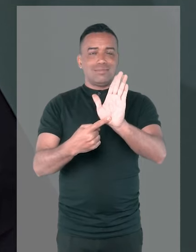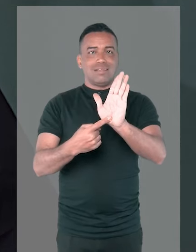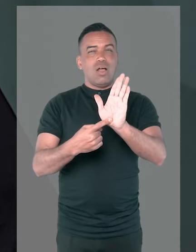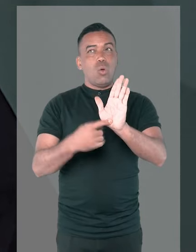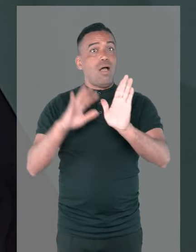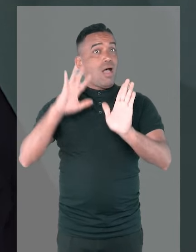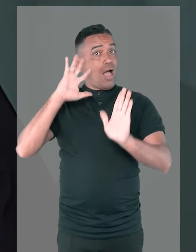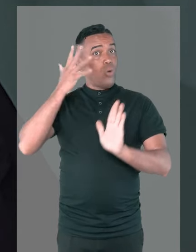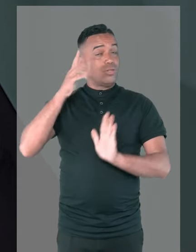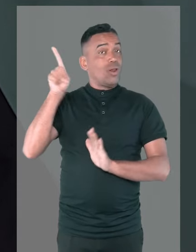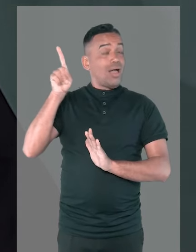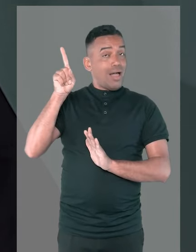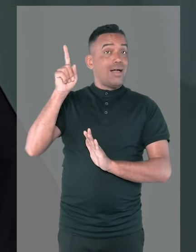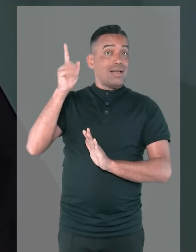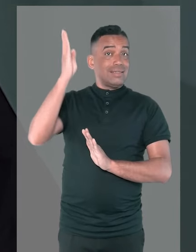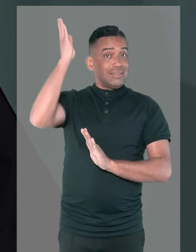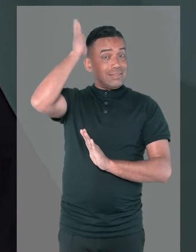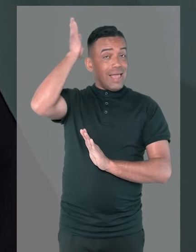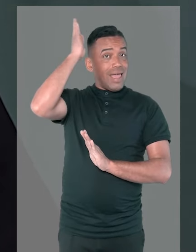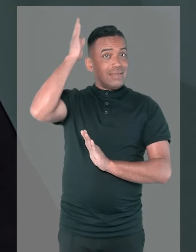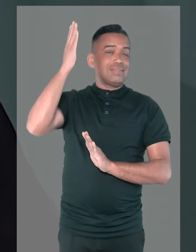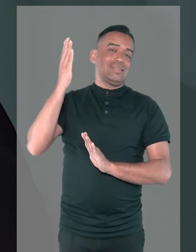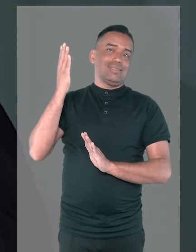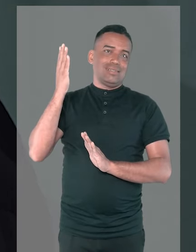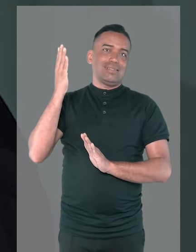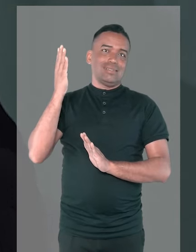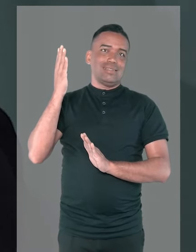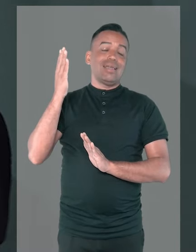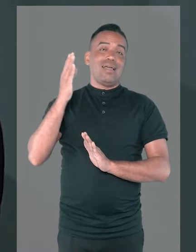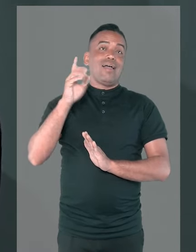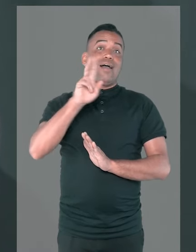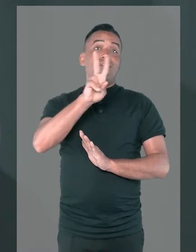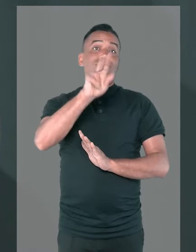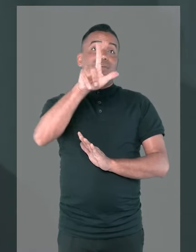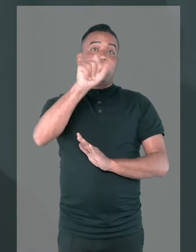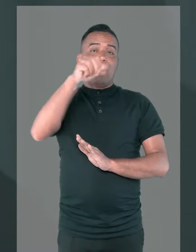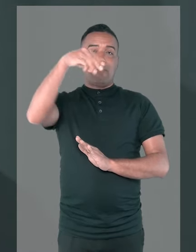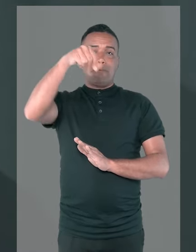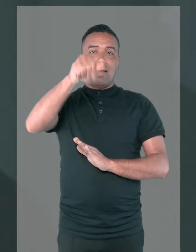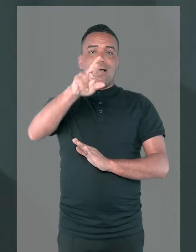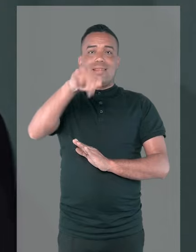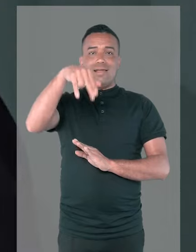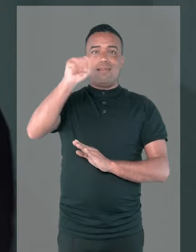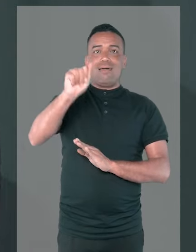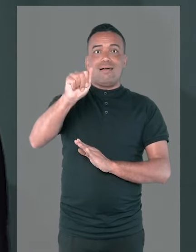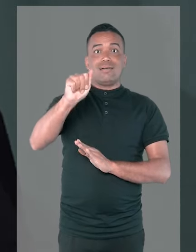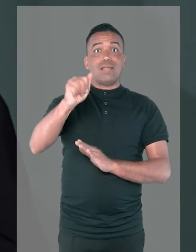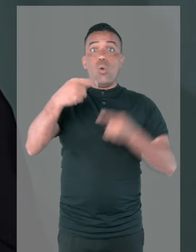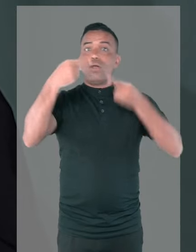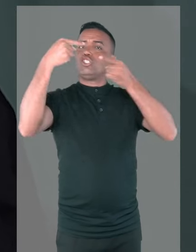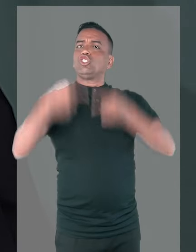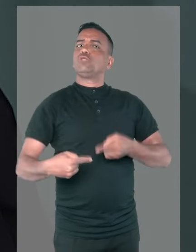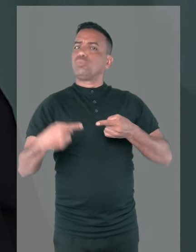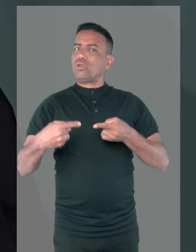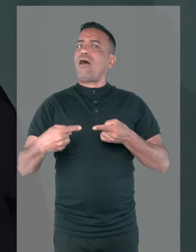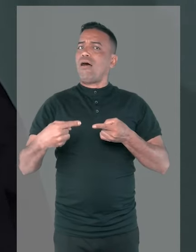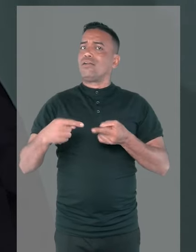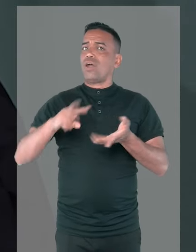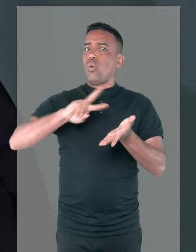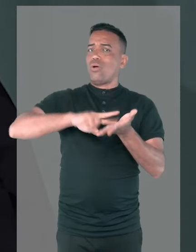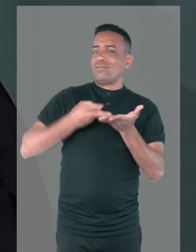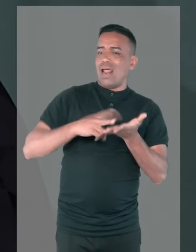aconteceu no Sesc Vila Mariana, e os poetas eram convidados em vários rounds a disputar entre si a